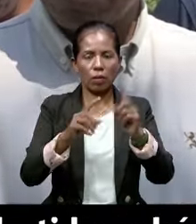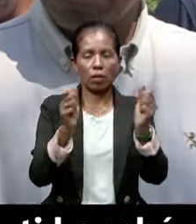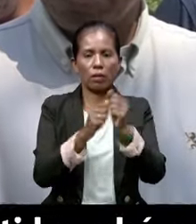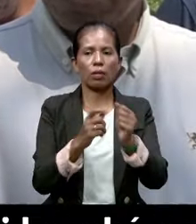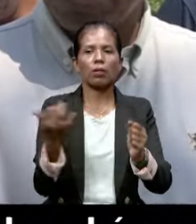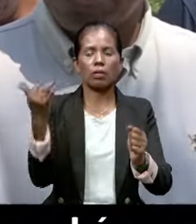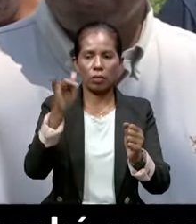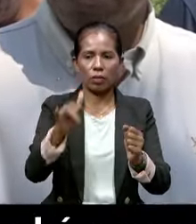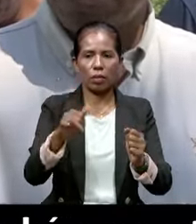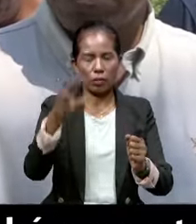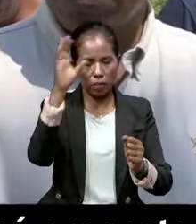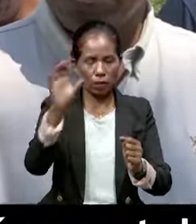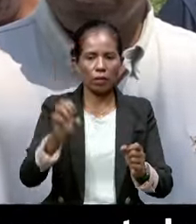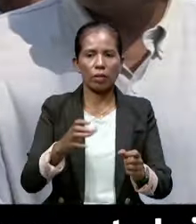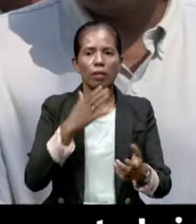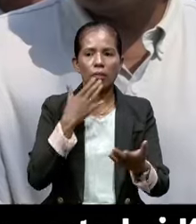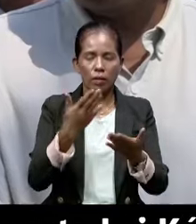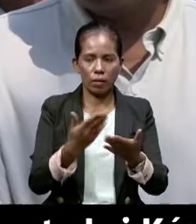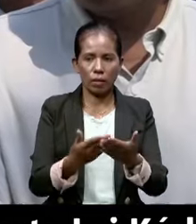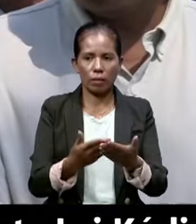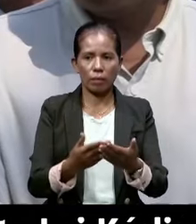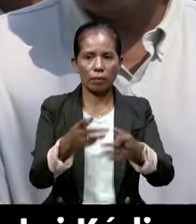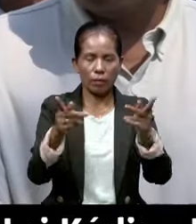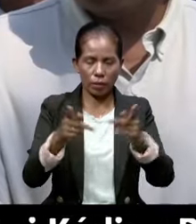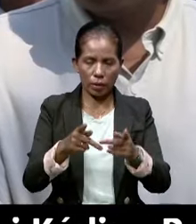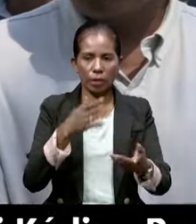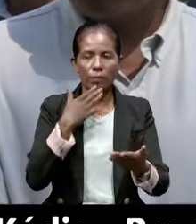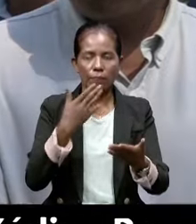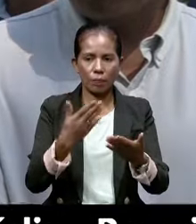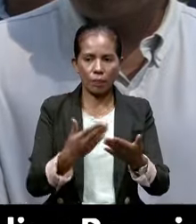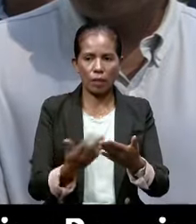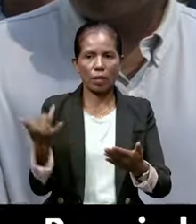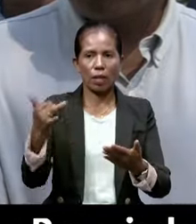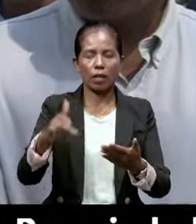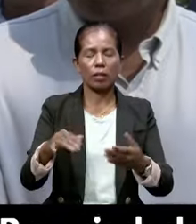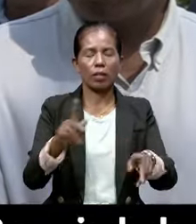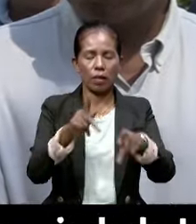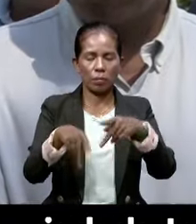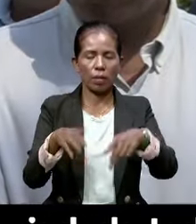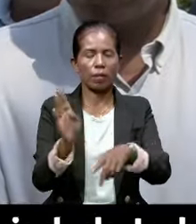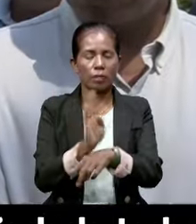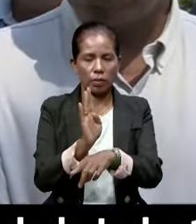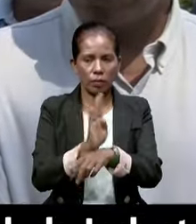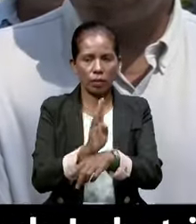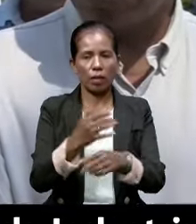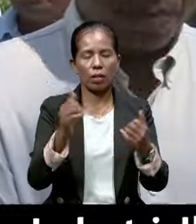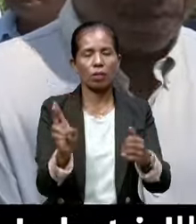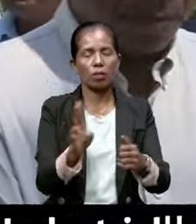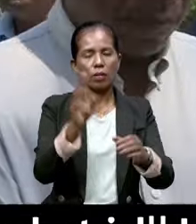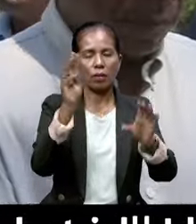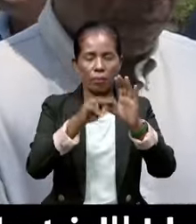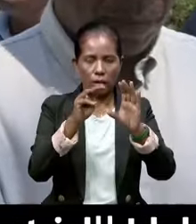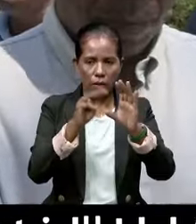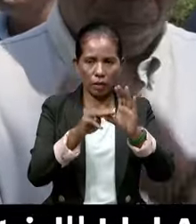atu buka solução dané beke digno. Fatim provisório ba, itania vendedora sira nebe que agora rara utiliza mercado,